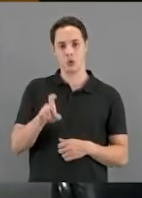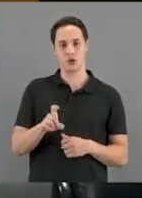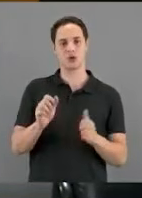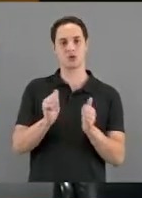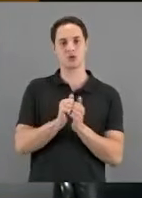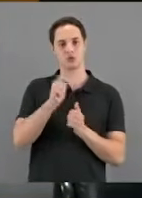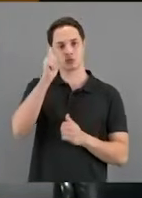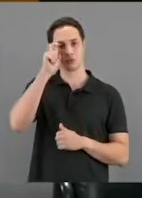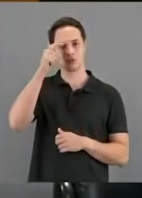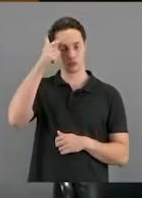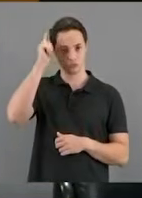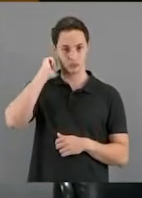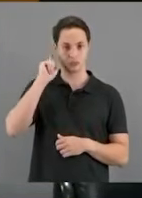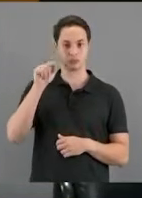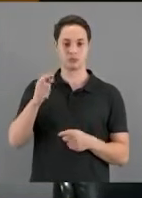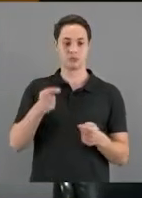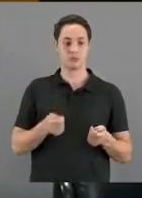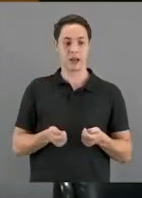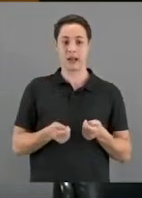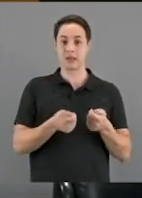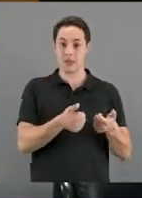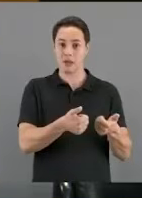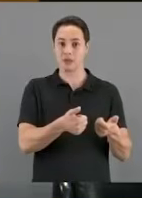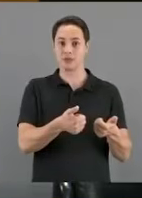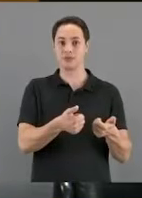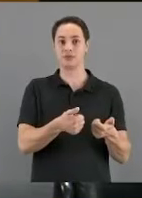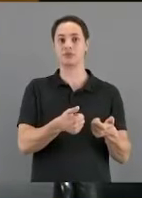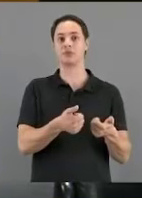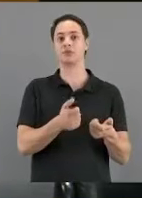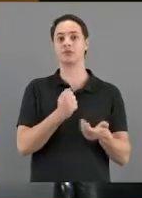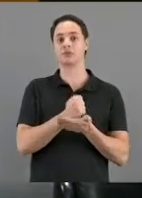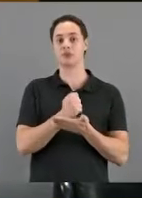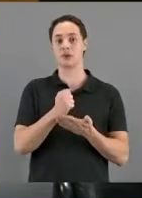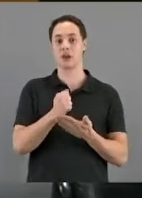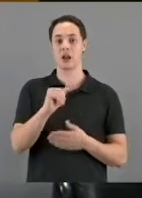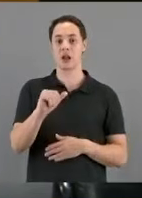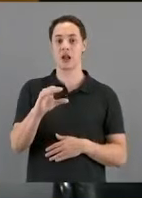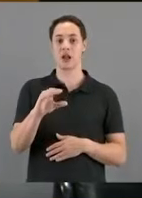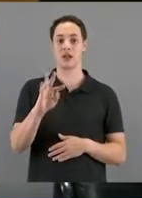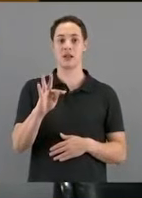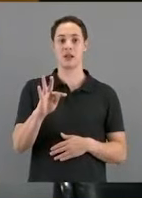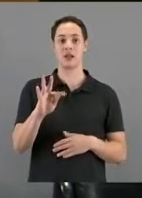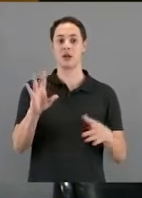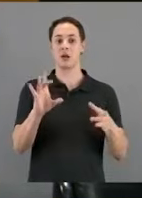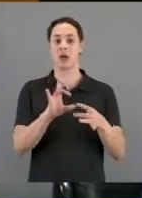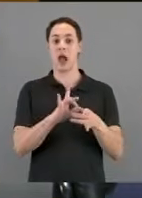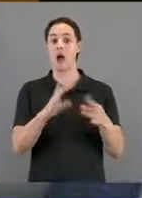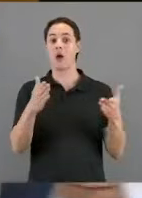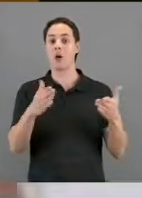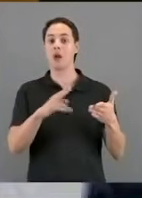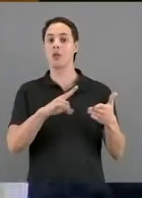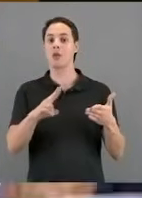Bolsonaro, concede a eles, então, um ACT já como Banco Master.